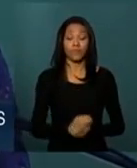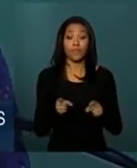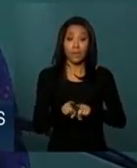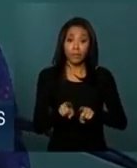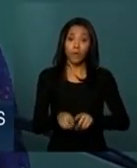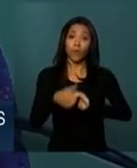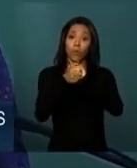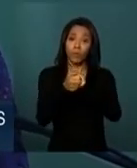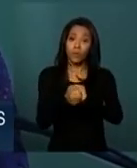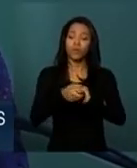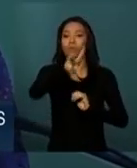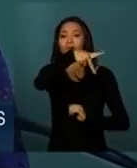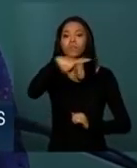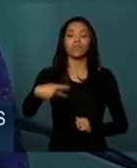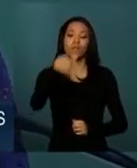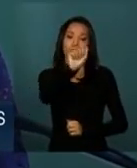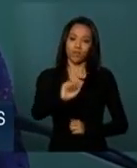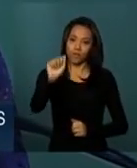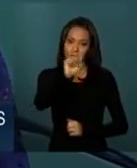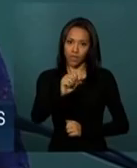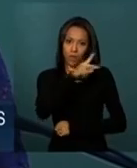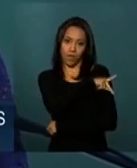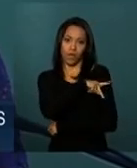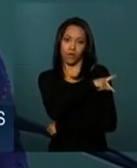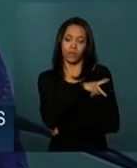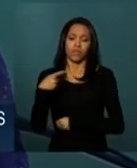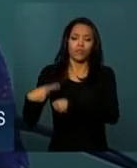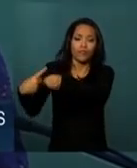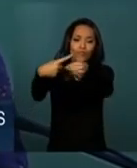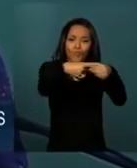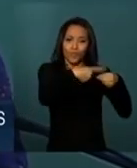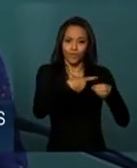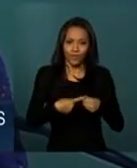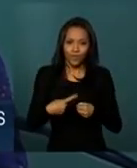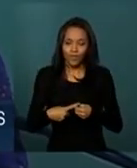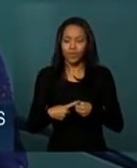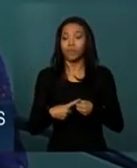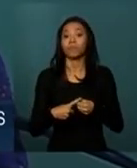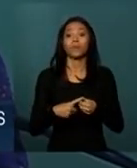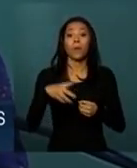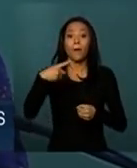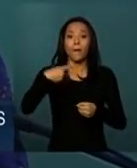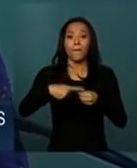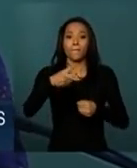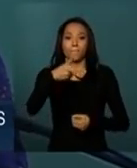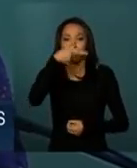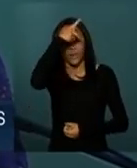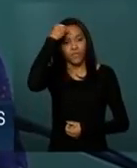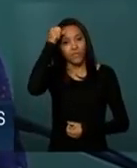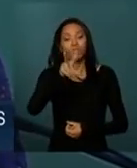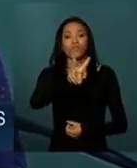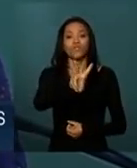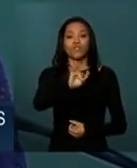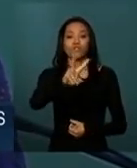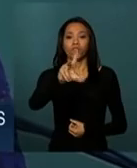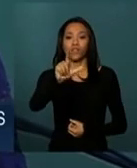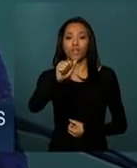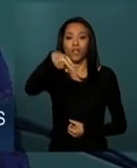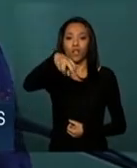Cumprimento o presidente da Associação Piauiense de Municípios, prefeito de Vila Nova do Piauí, Arinaldo